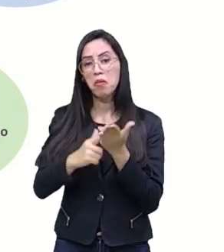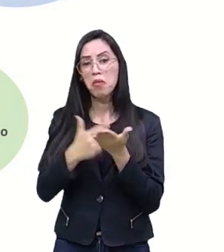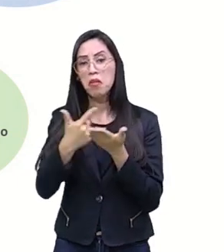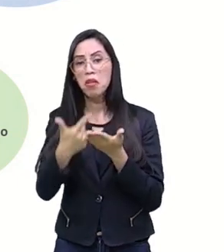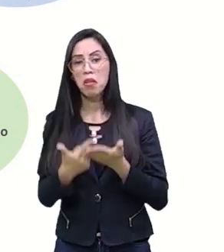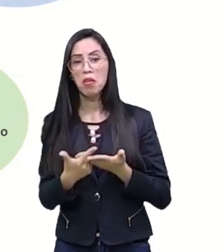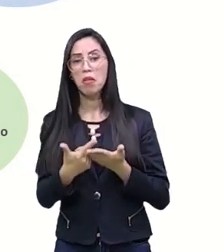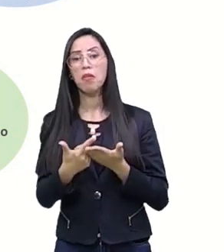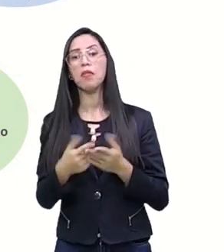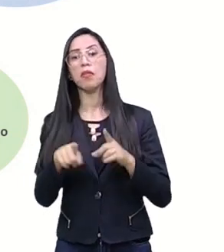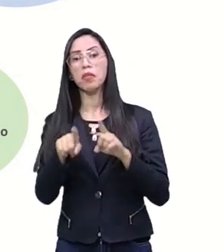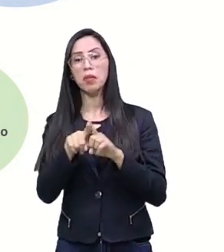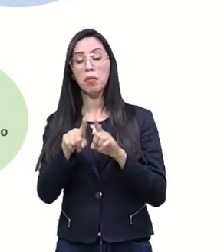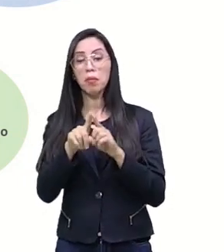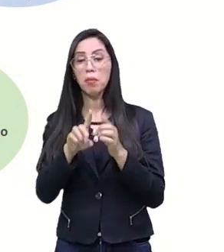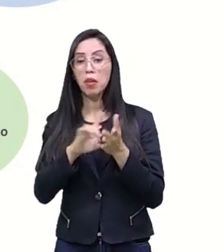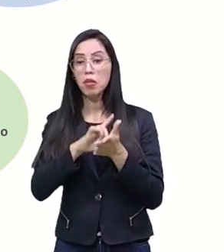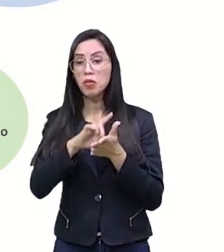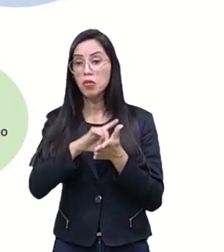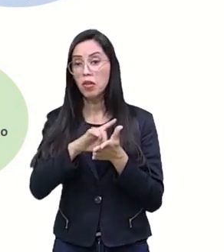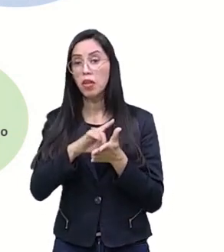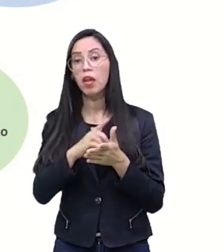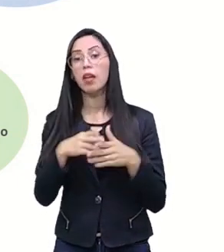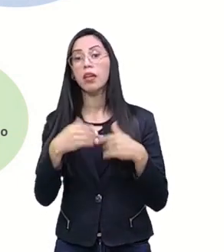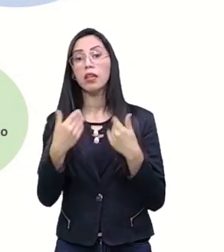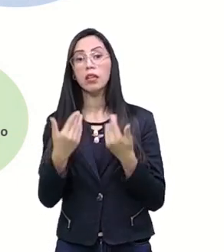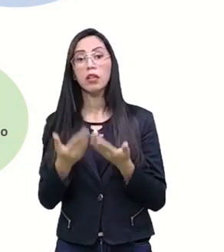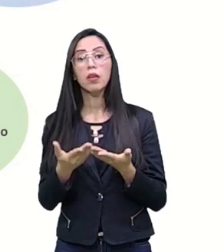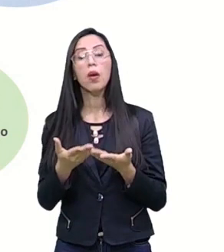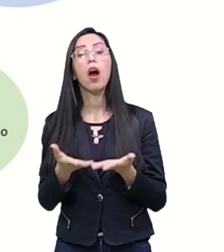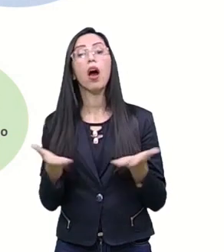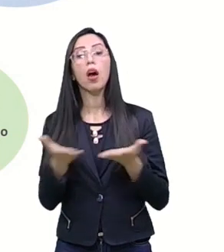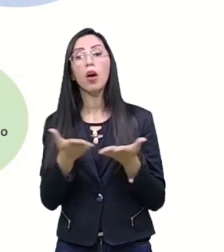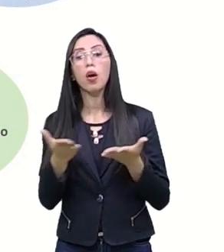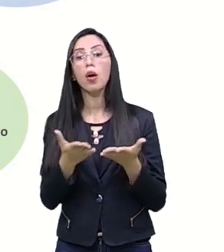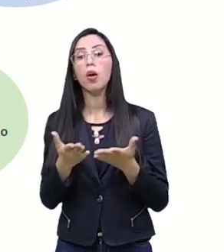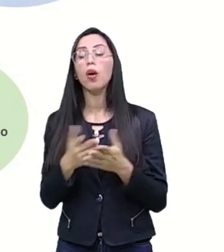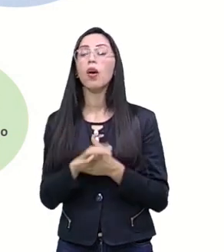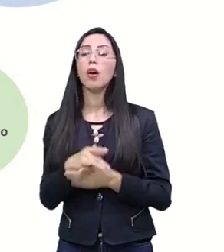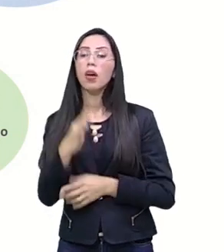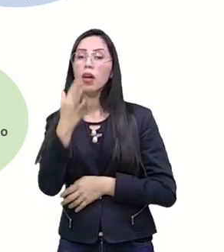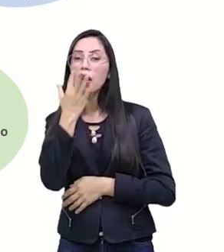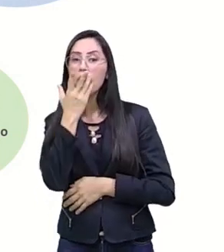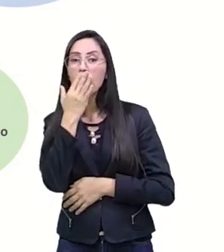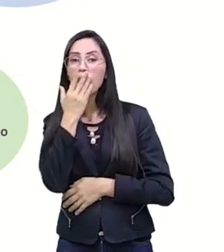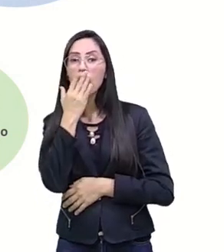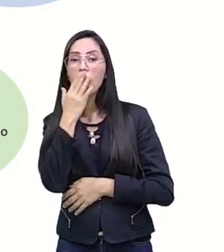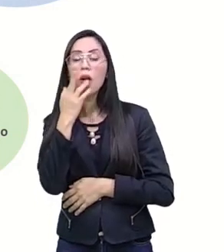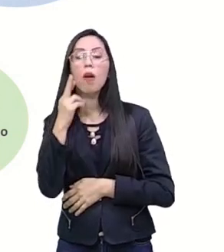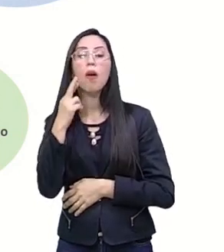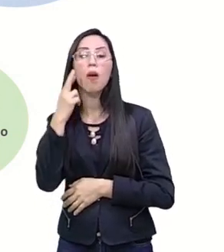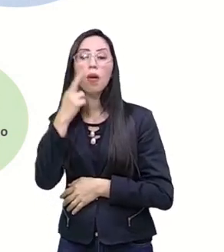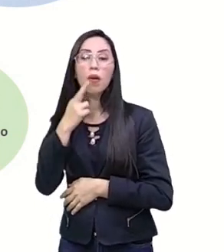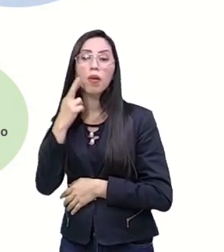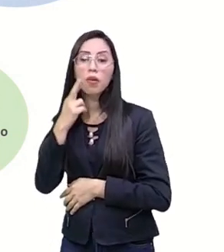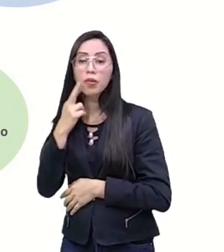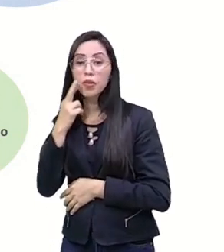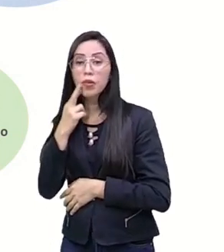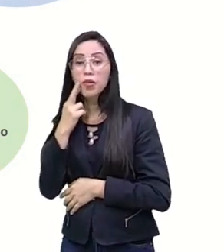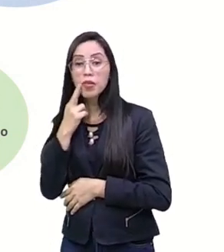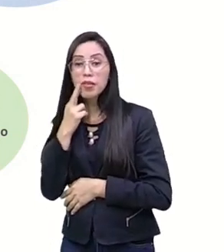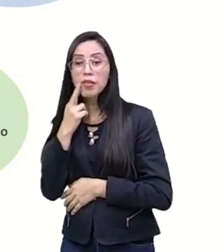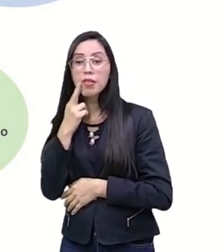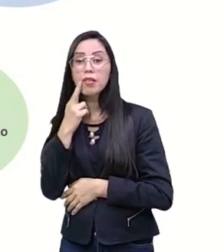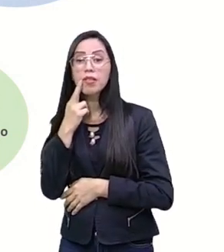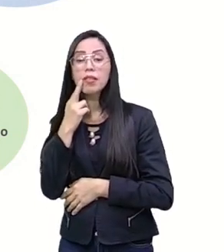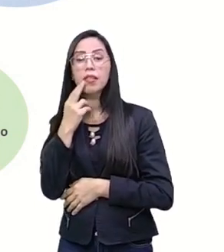dicionário. Agora, para a gente finalizar, me acompanhe na cor rosa. É rosa? Isso ou é um lilás? Pode ser